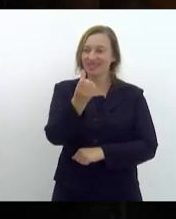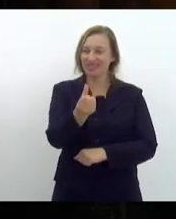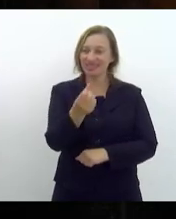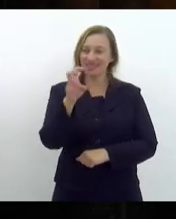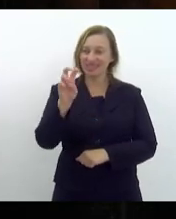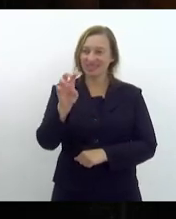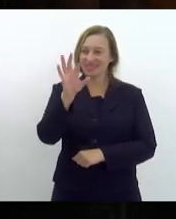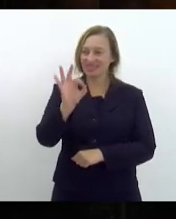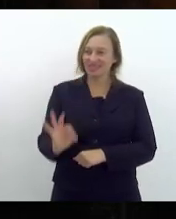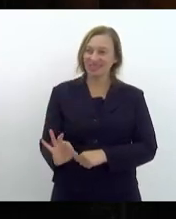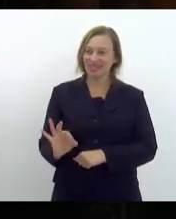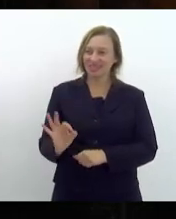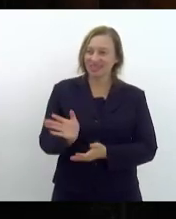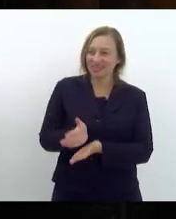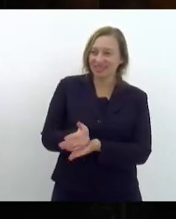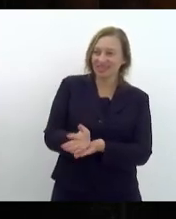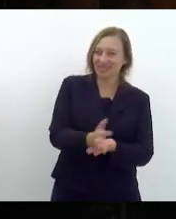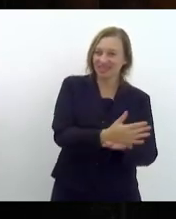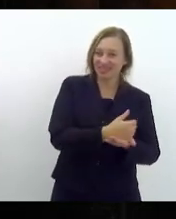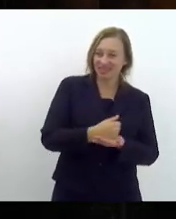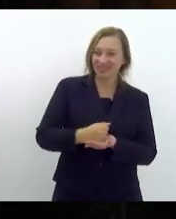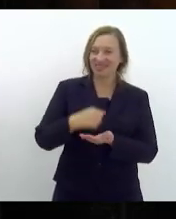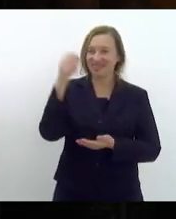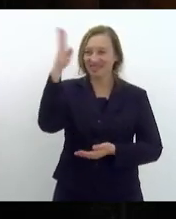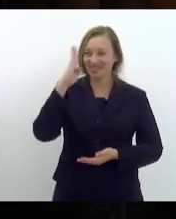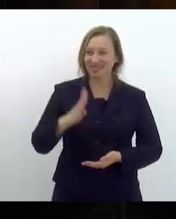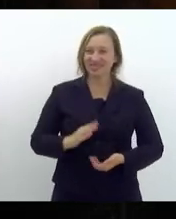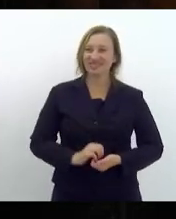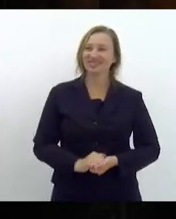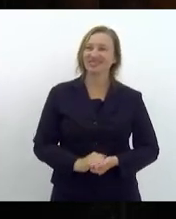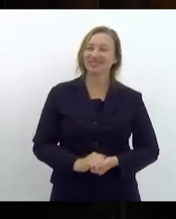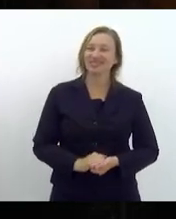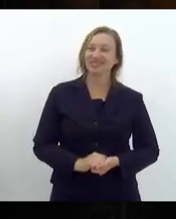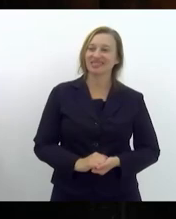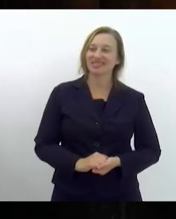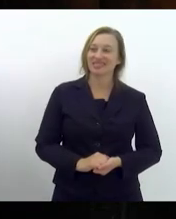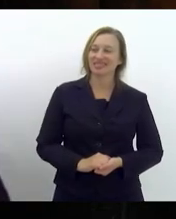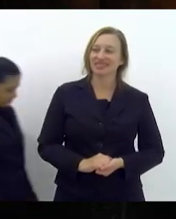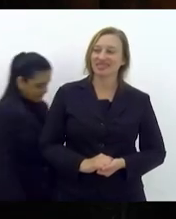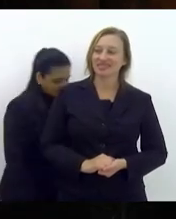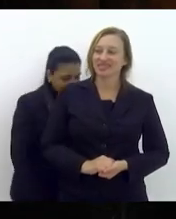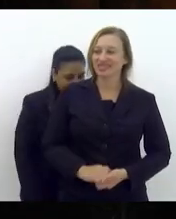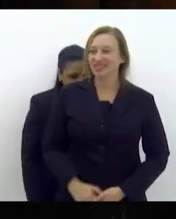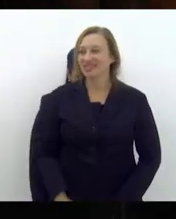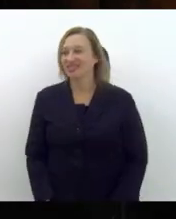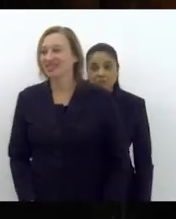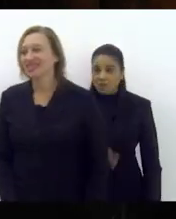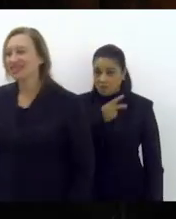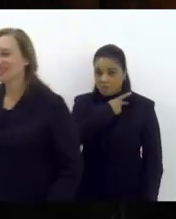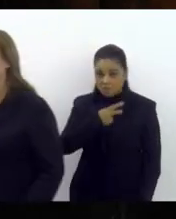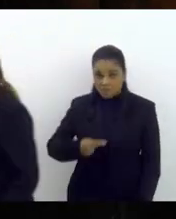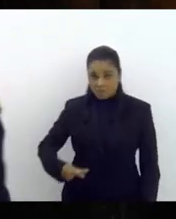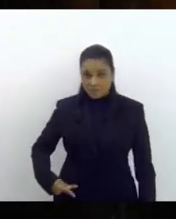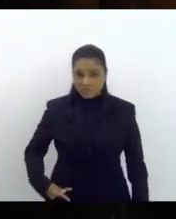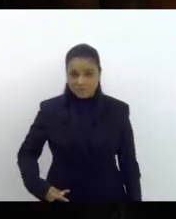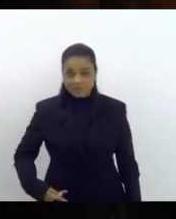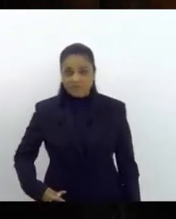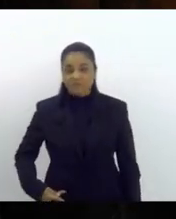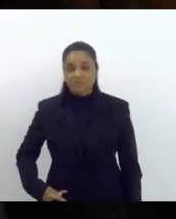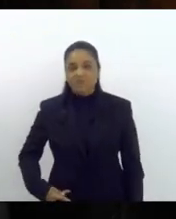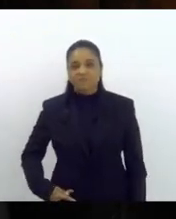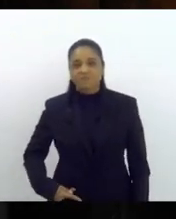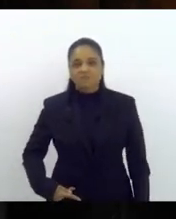65% da arrecadação brasileira vossa excelência senhor presidente tem